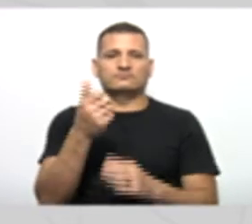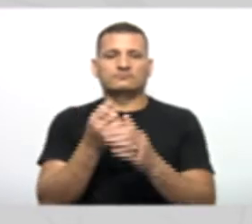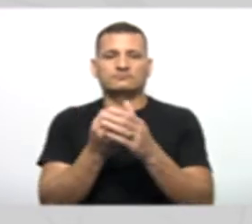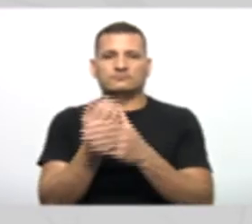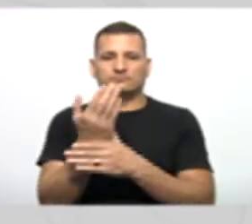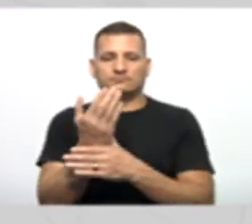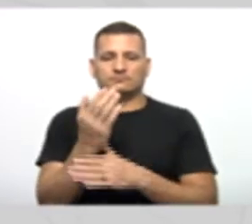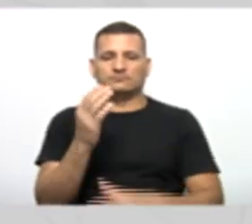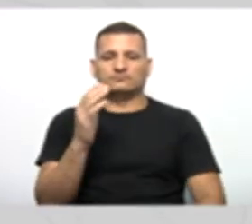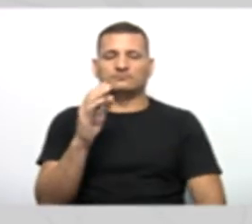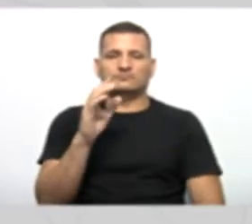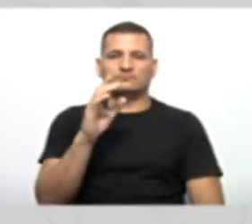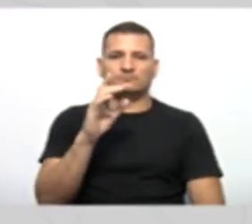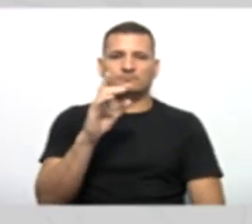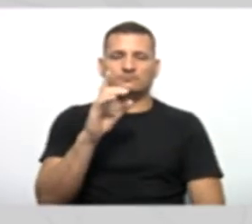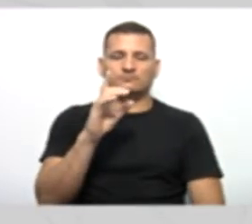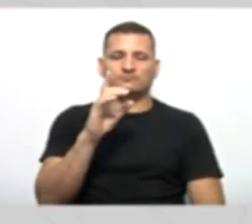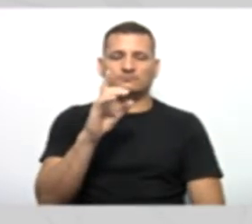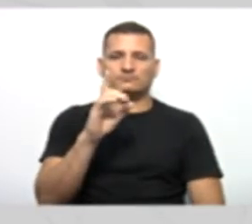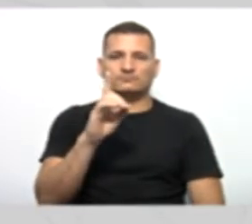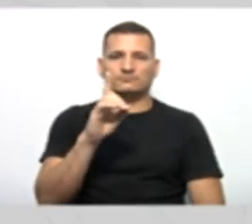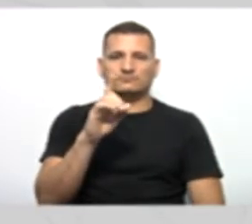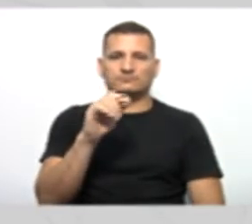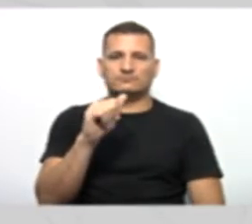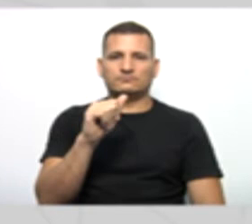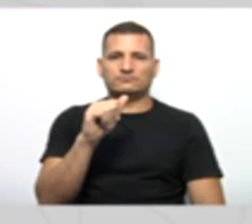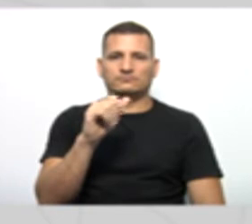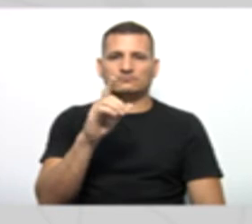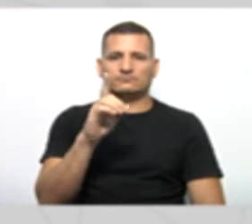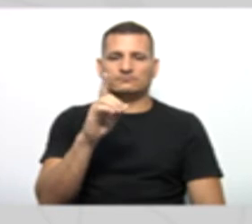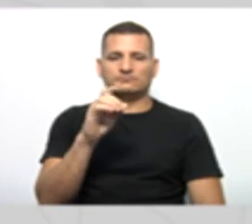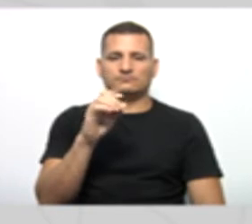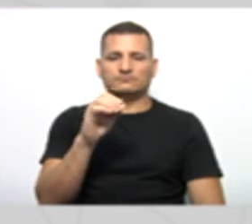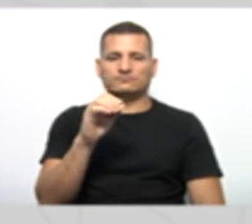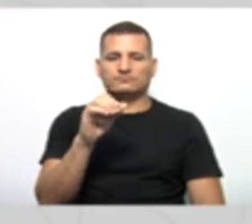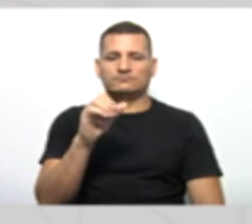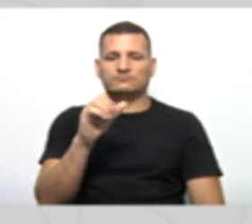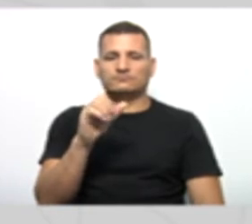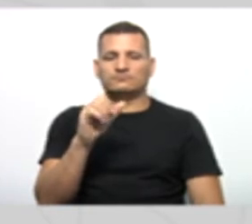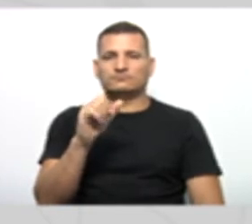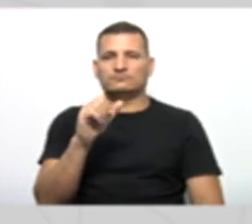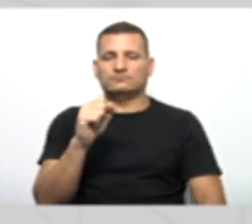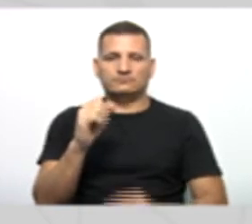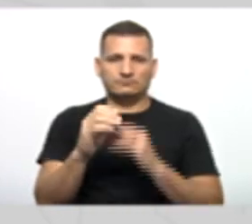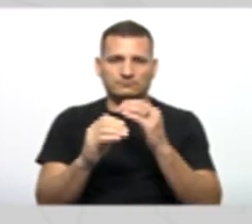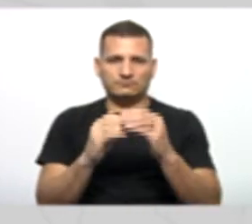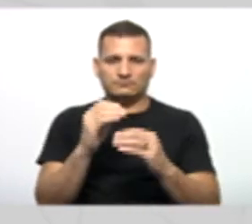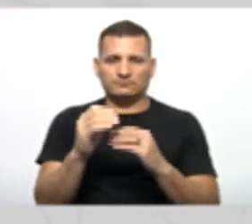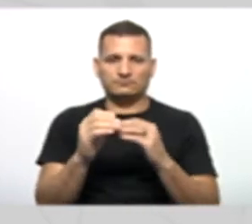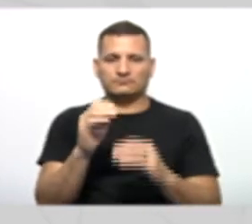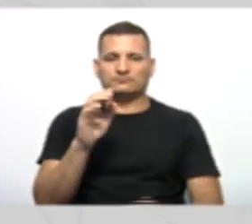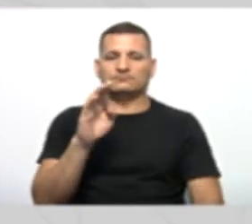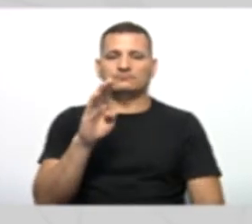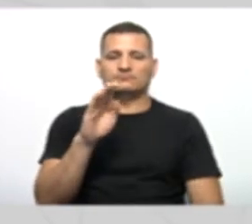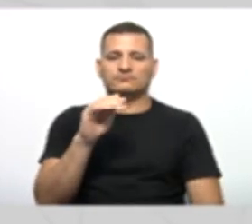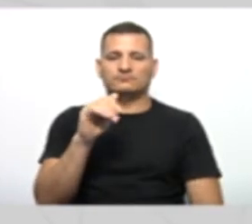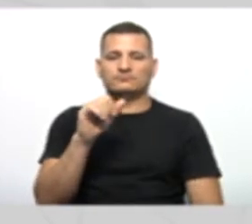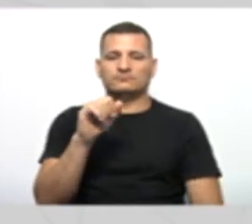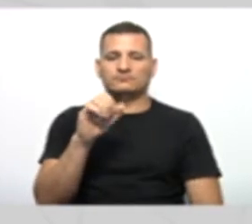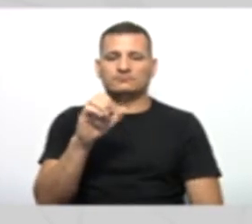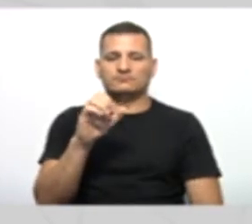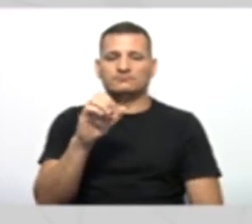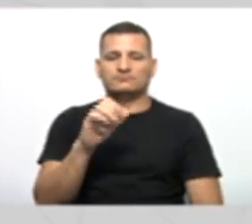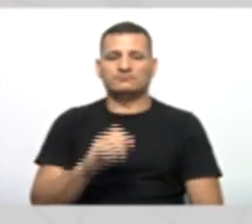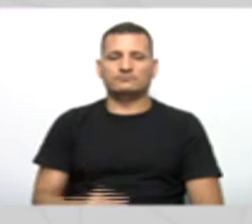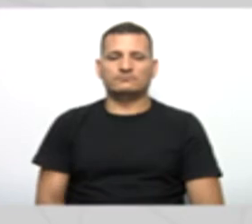Deixa eu pegar nosso apontador, nossa caneta aqui. Primeira coisa, nós vamos criar a base de dados, ok?